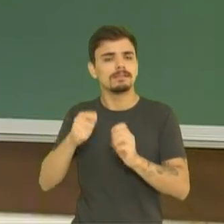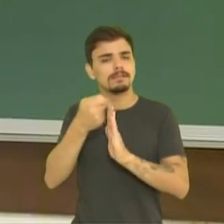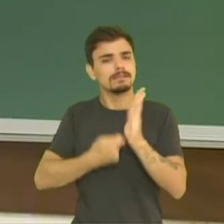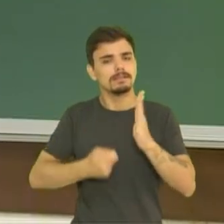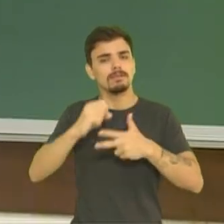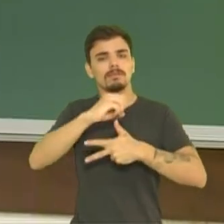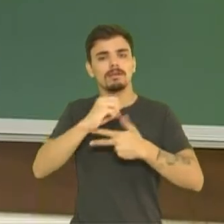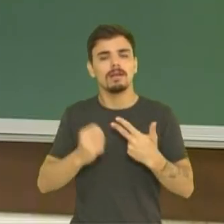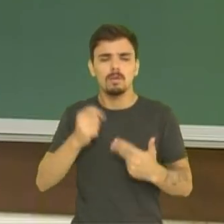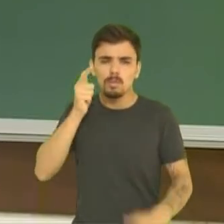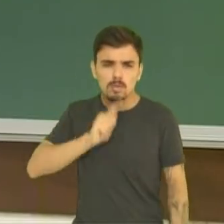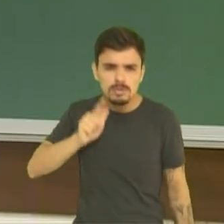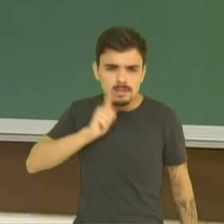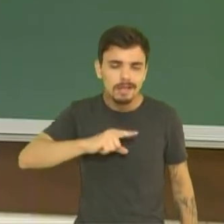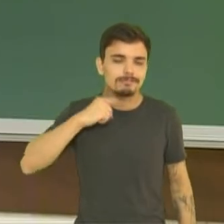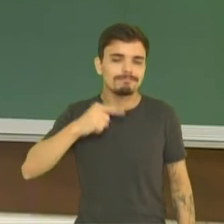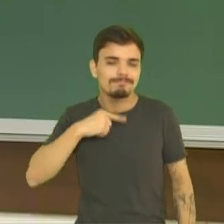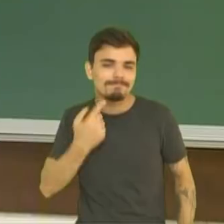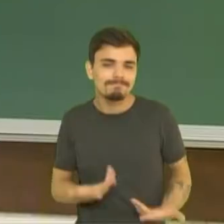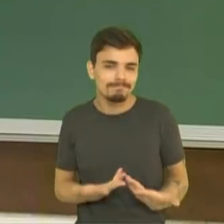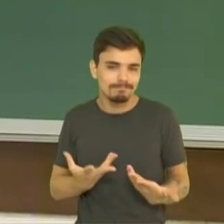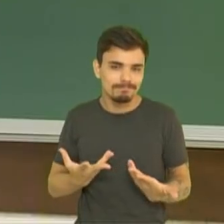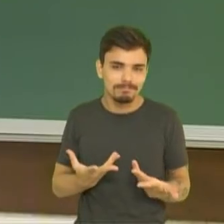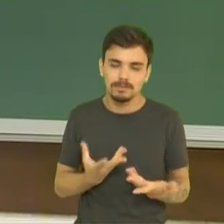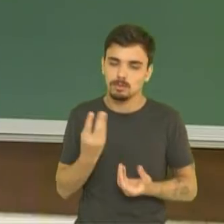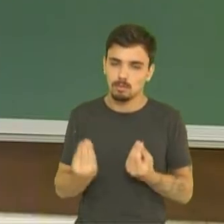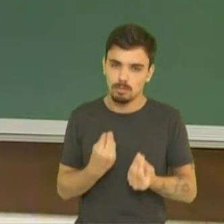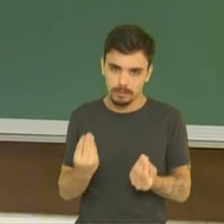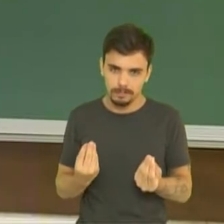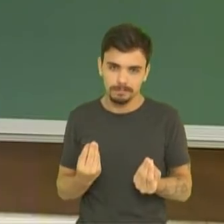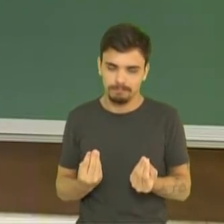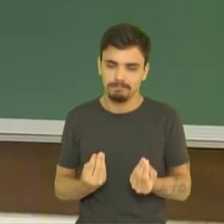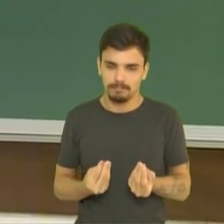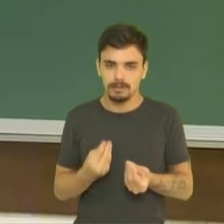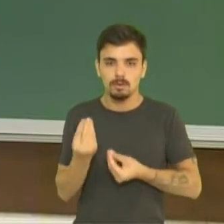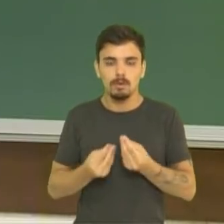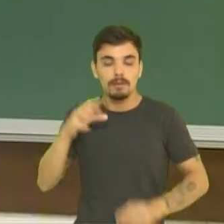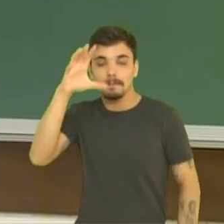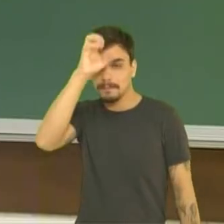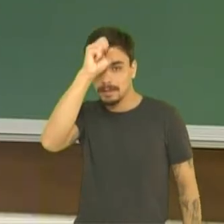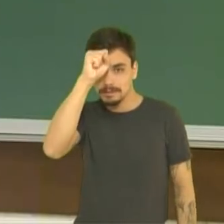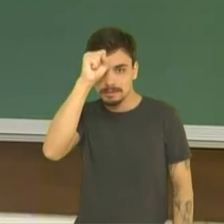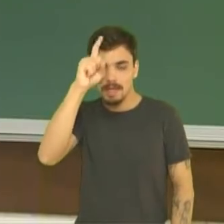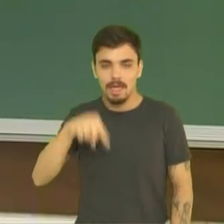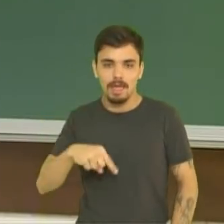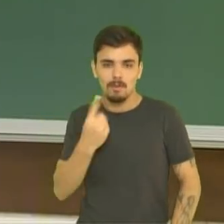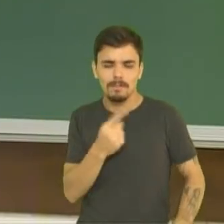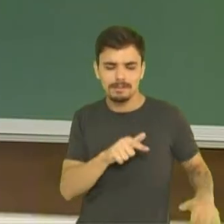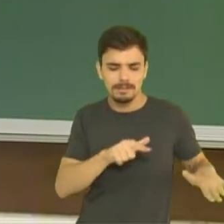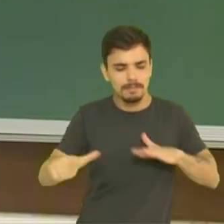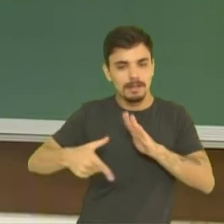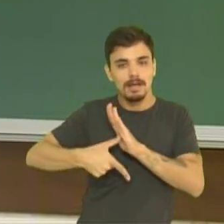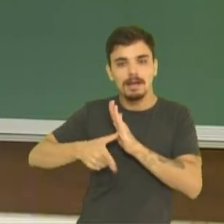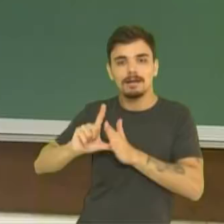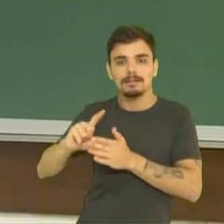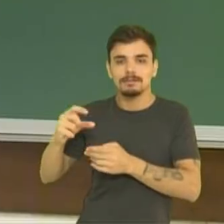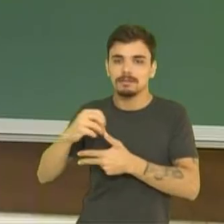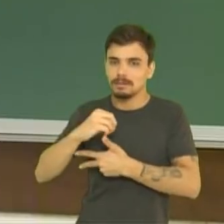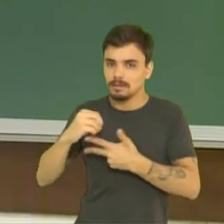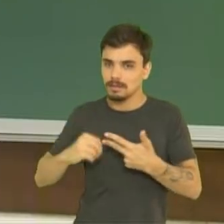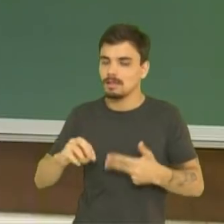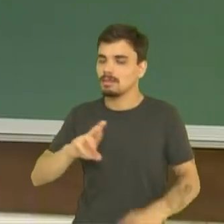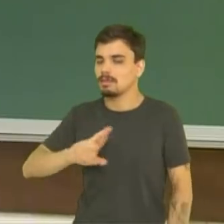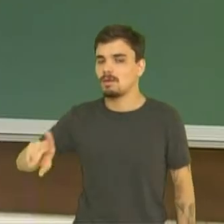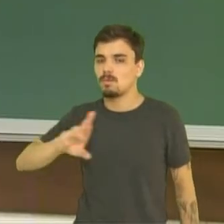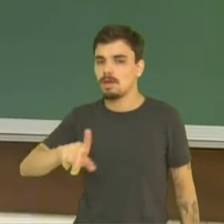que eu vou conseguir? Será que eu vou saber fazer? Pois é, né? Como que a gente aprende? Será que a gente aprende uma semana antes do Enem? Não, gente, a